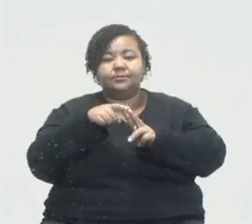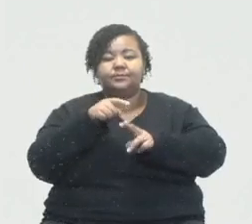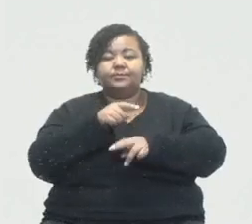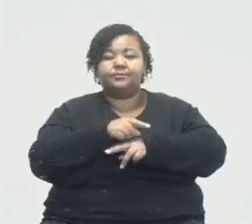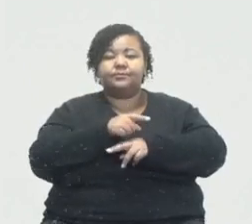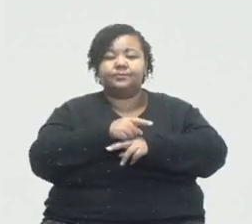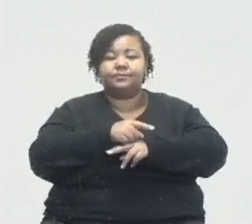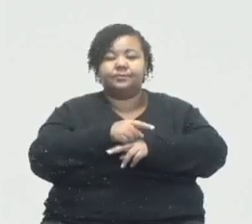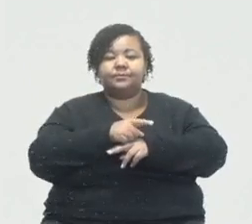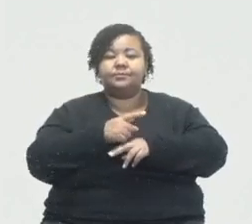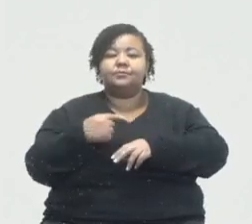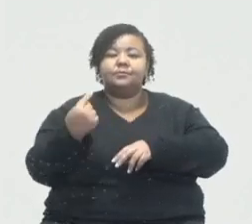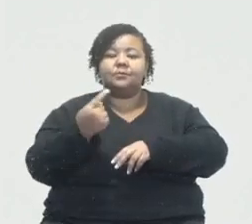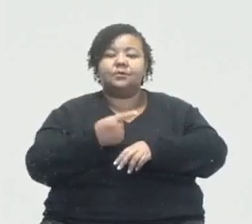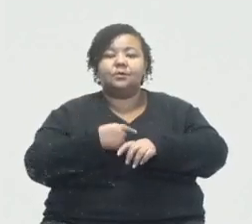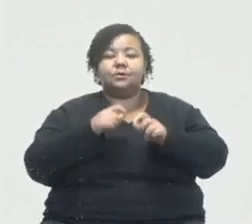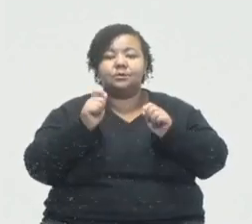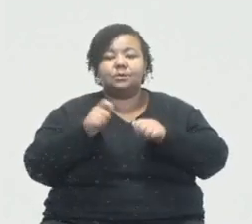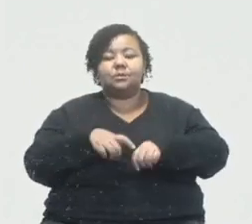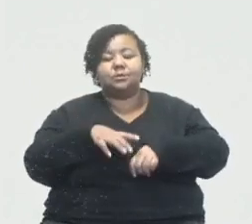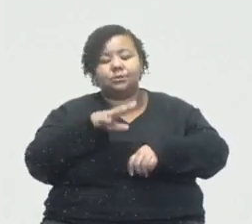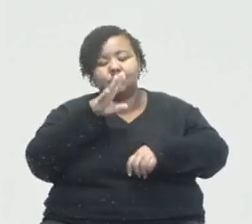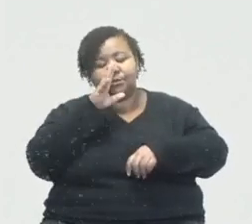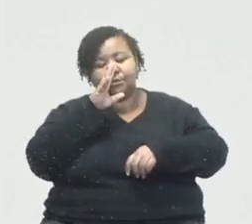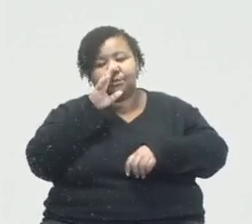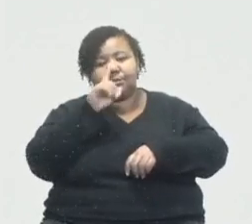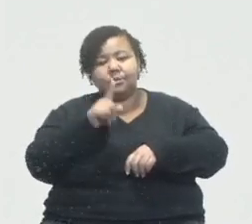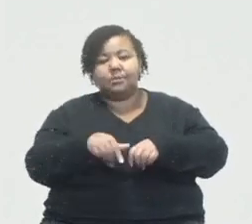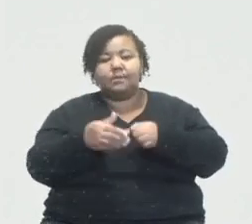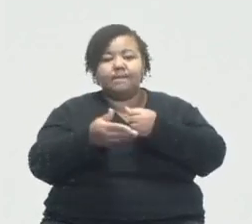disso, nós podemos verificar se é uma